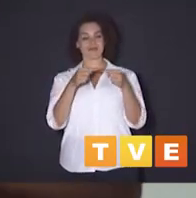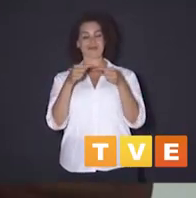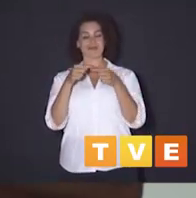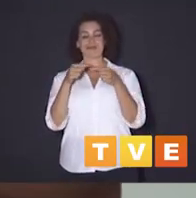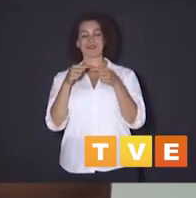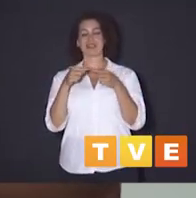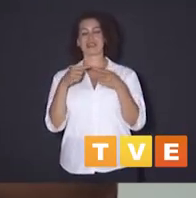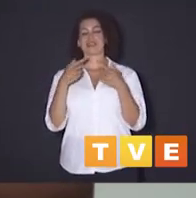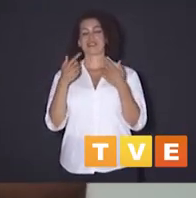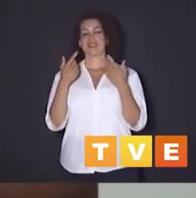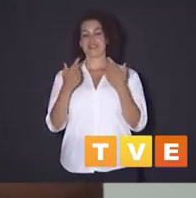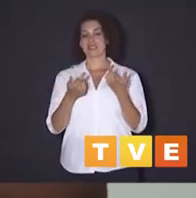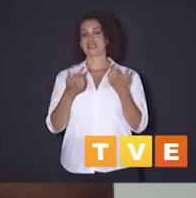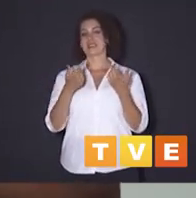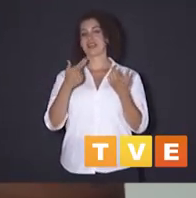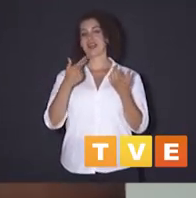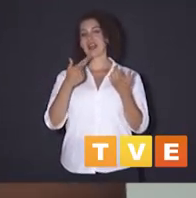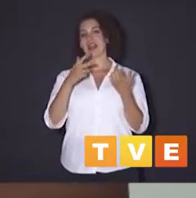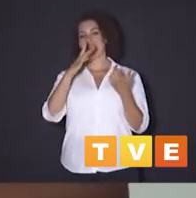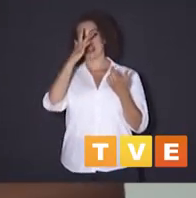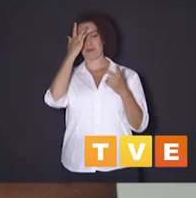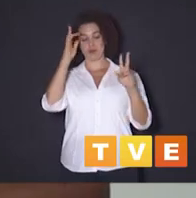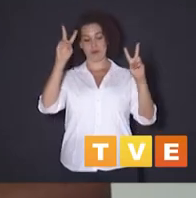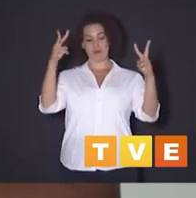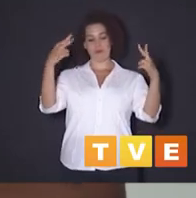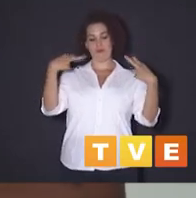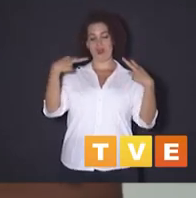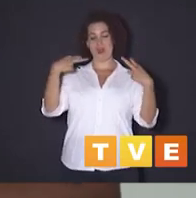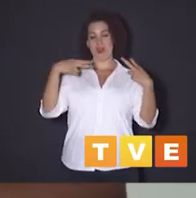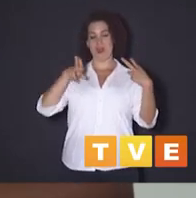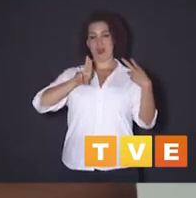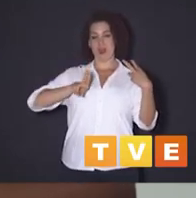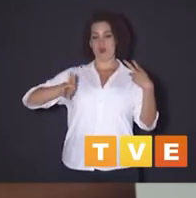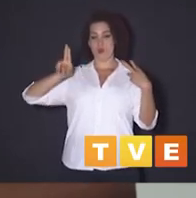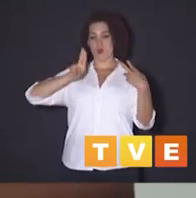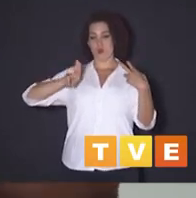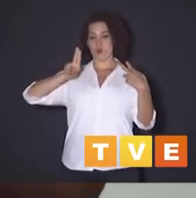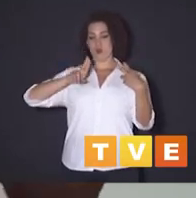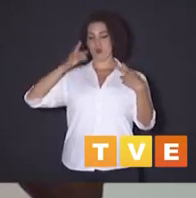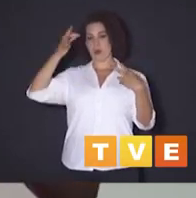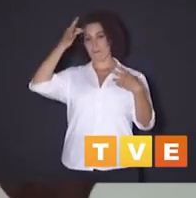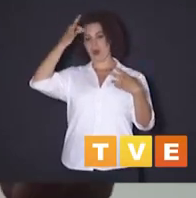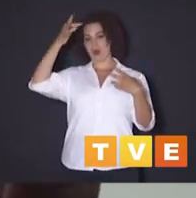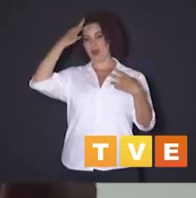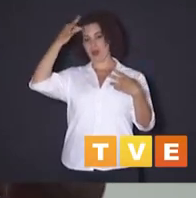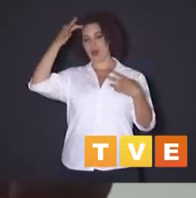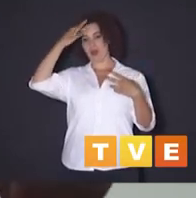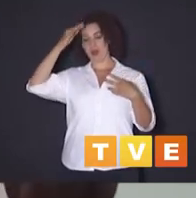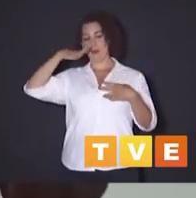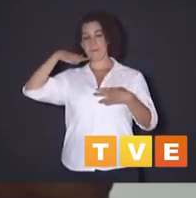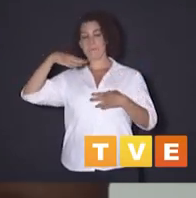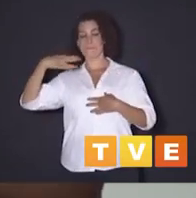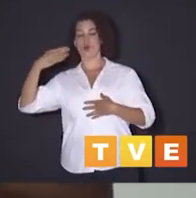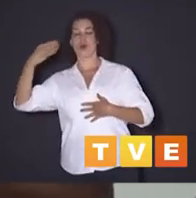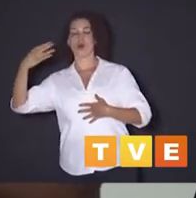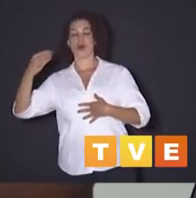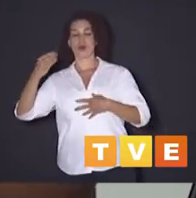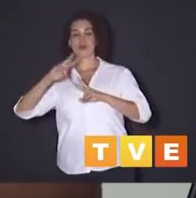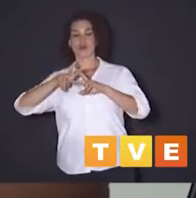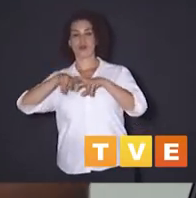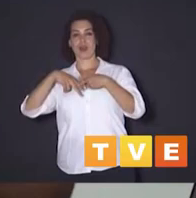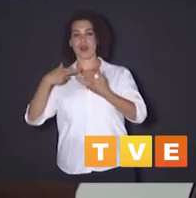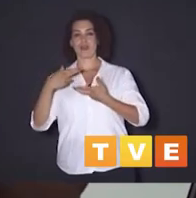é eu sou vista como acadêmica demais para o universo do design e performática demais pra academia